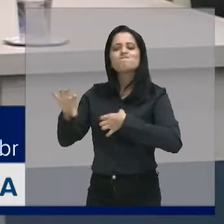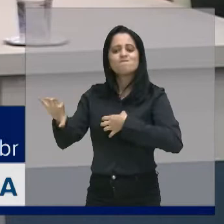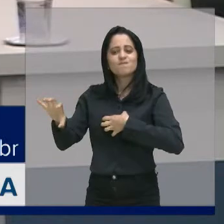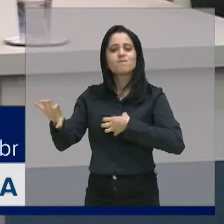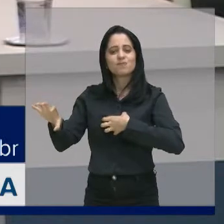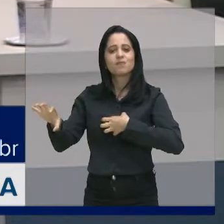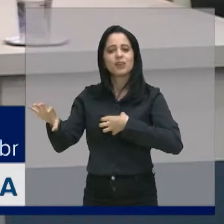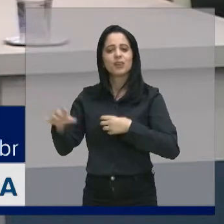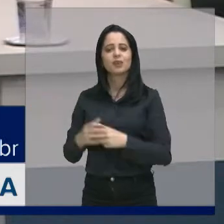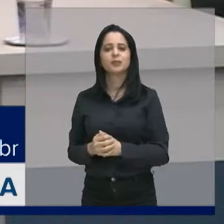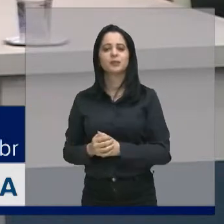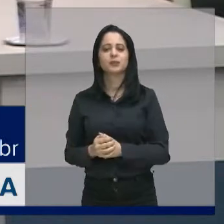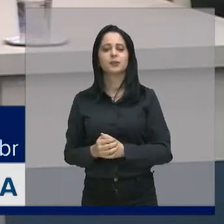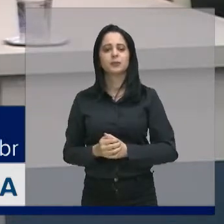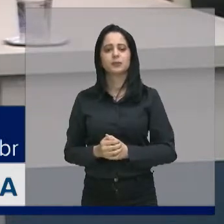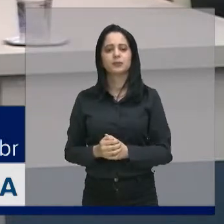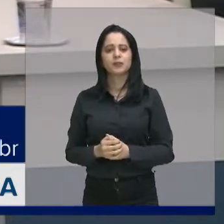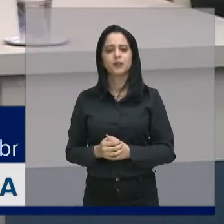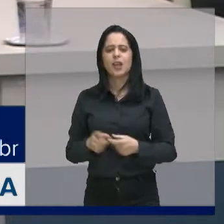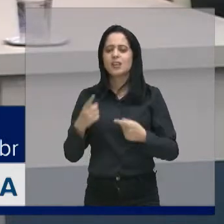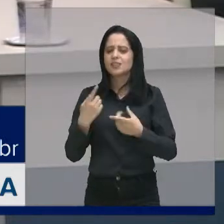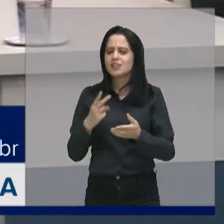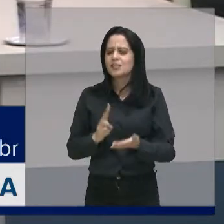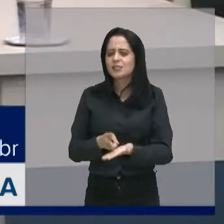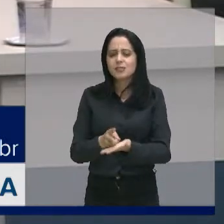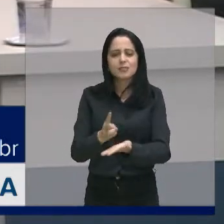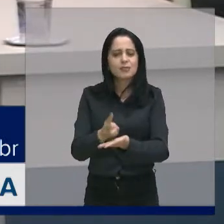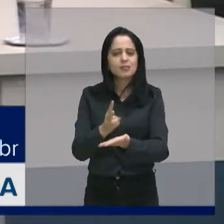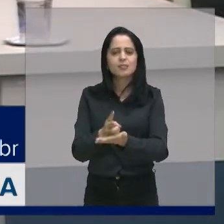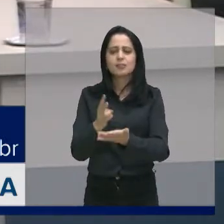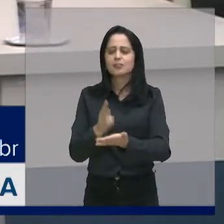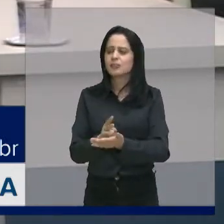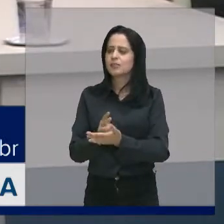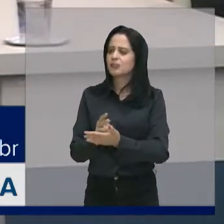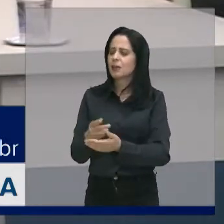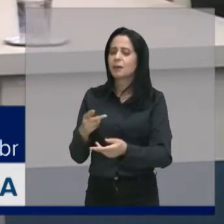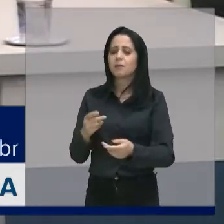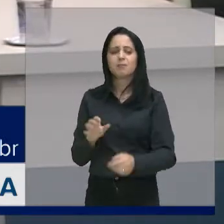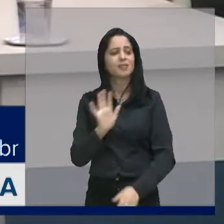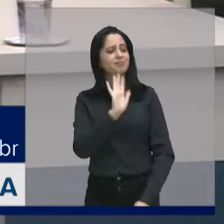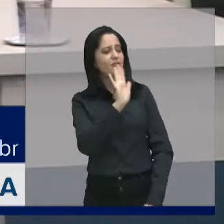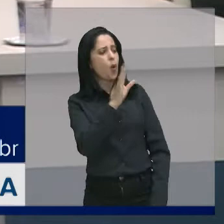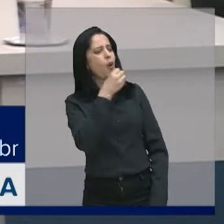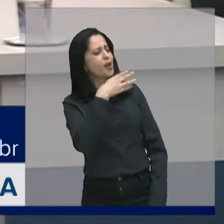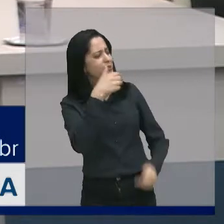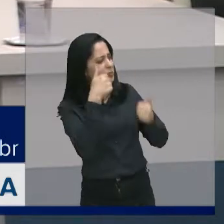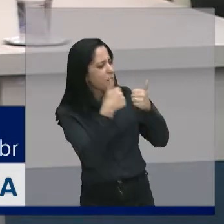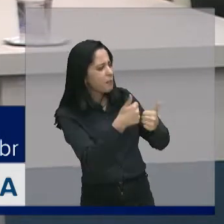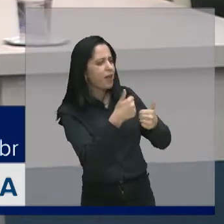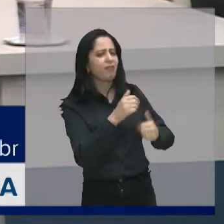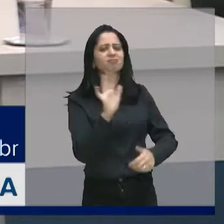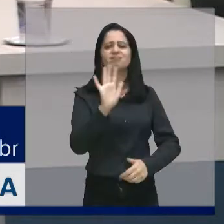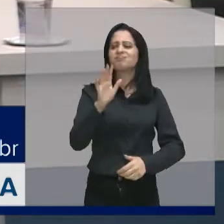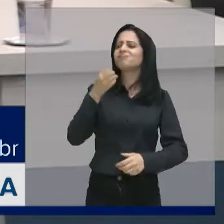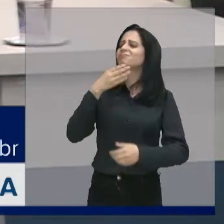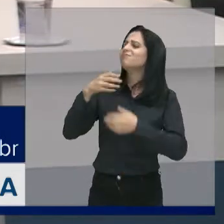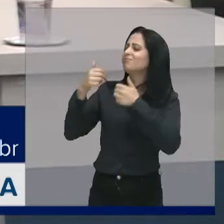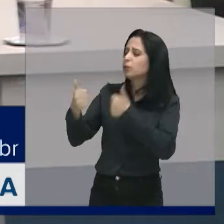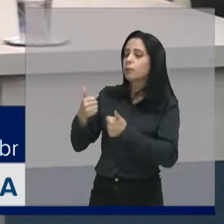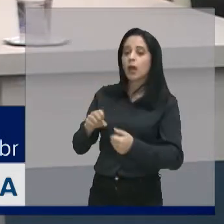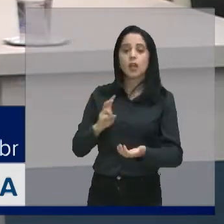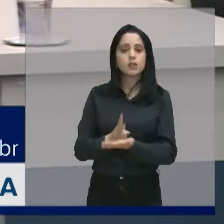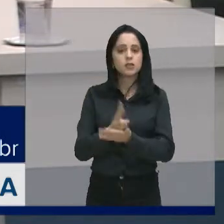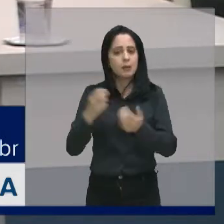frente da casa dos meus pais, também no Jardim Portugal, sempre dava um alô para a gente, sempre foi um amigo, um